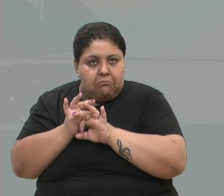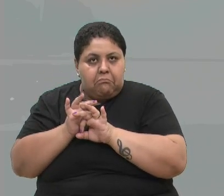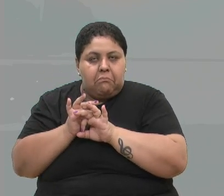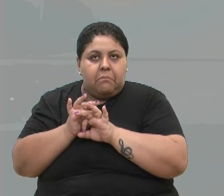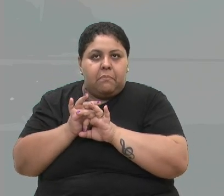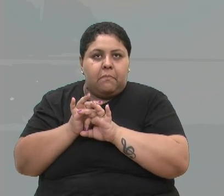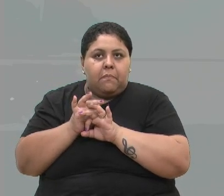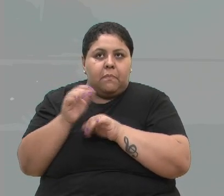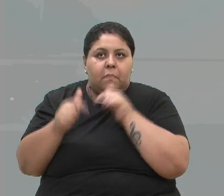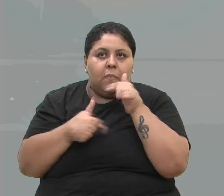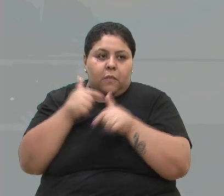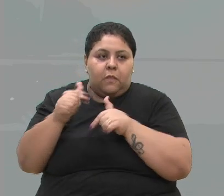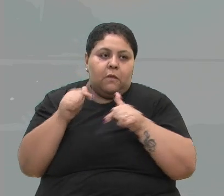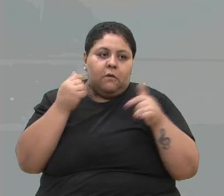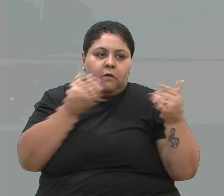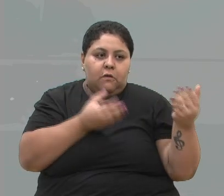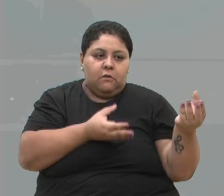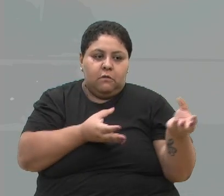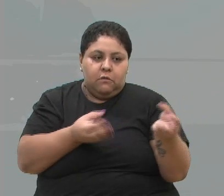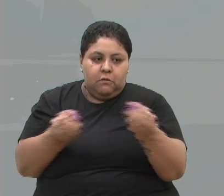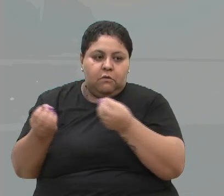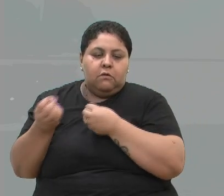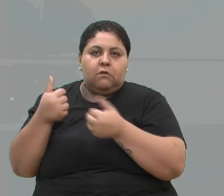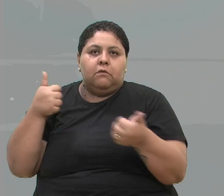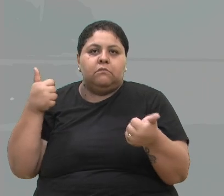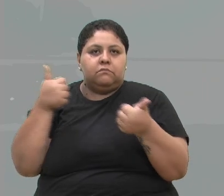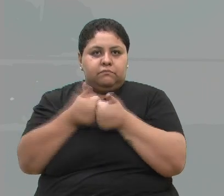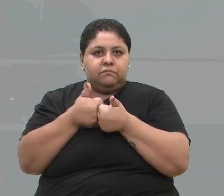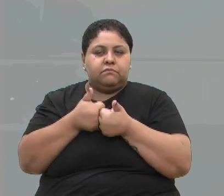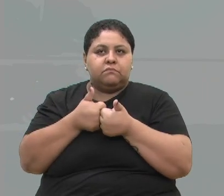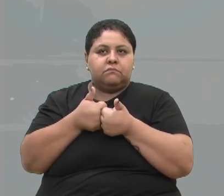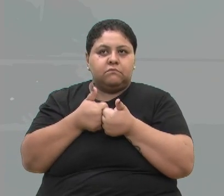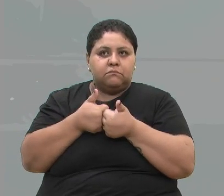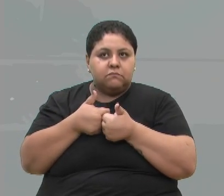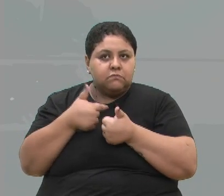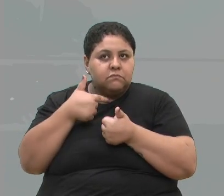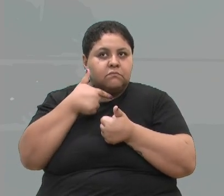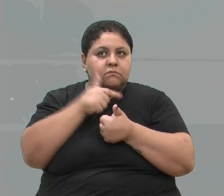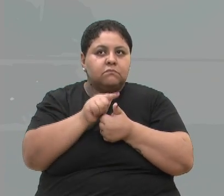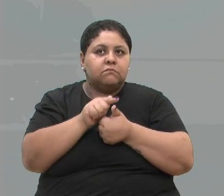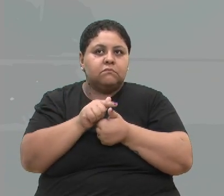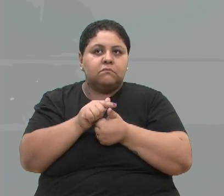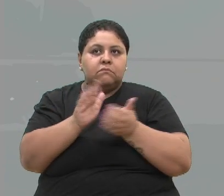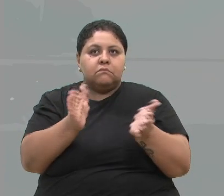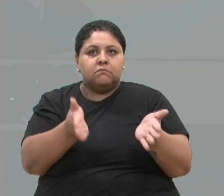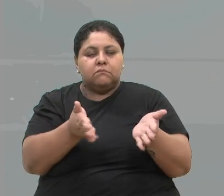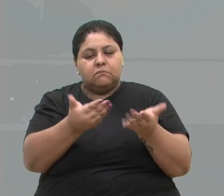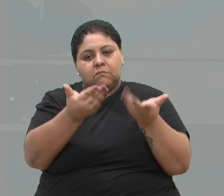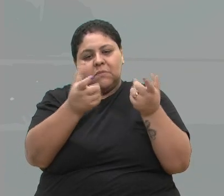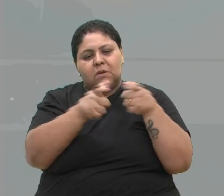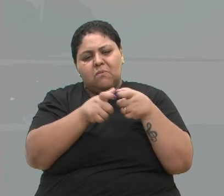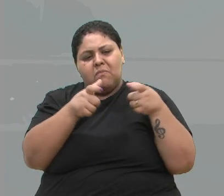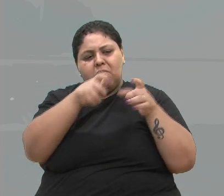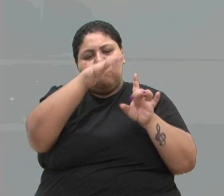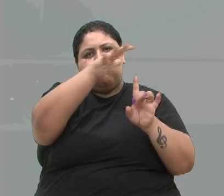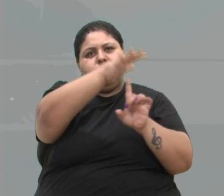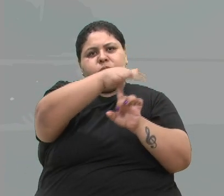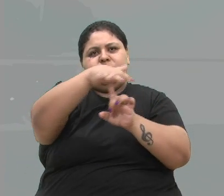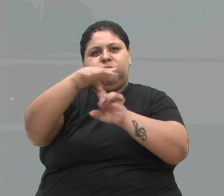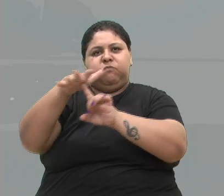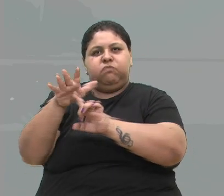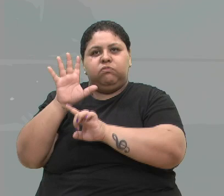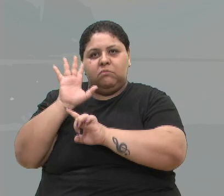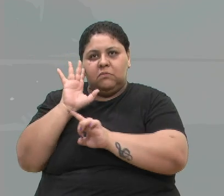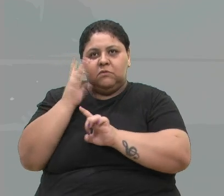estão trabalhando muito em cima aí para que consiga formatar uma das maiores feiras que vai